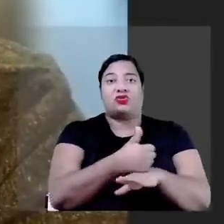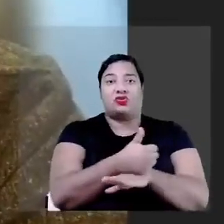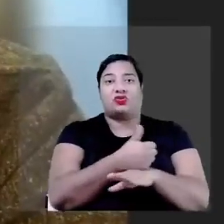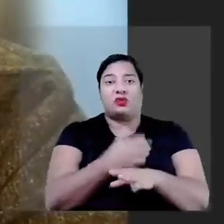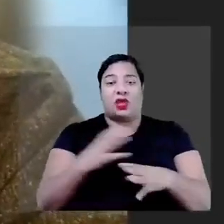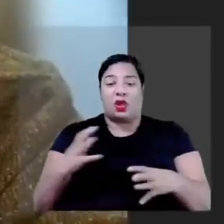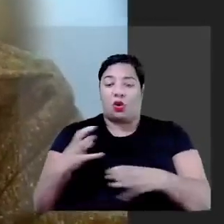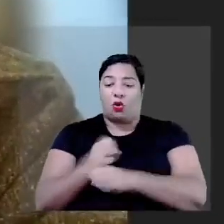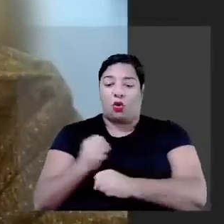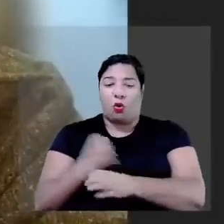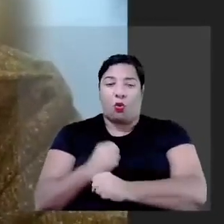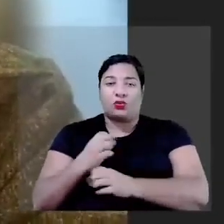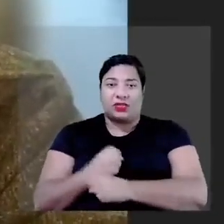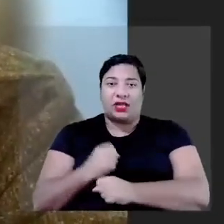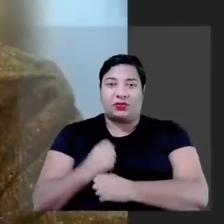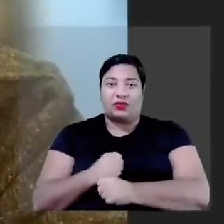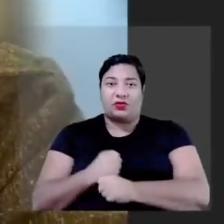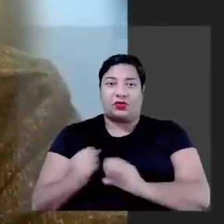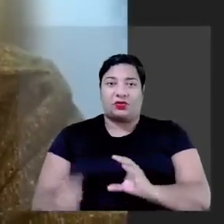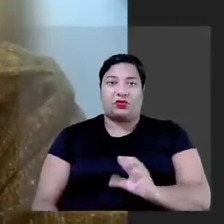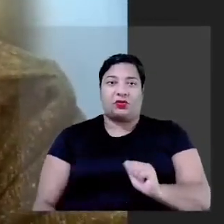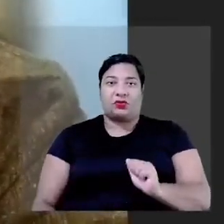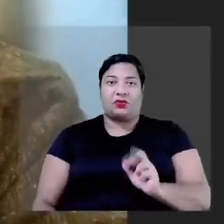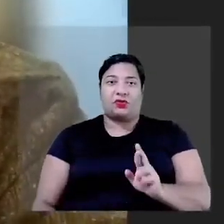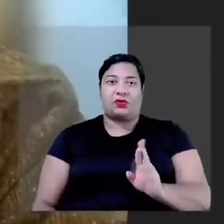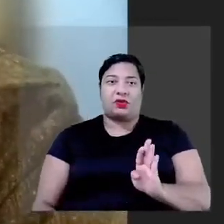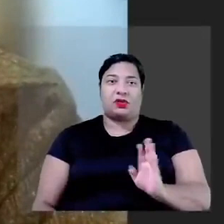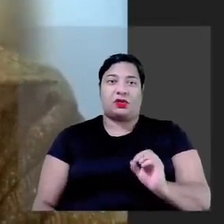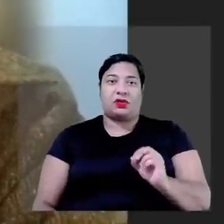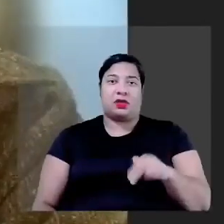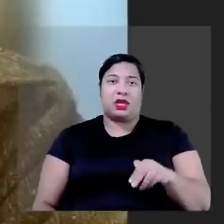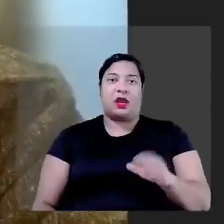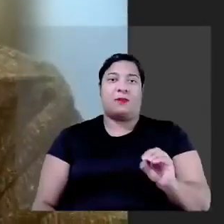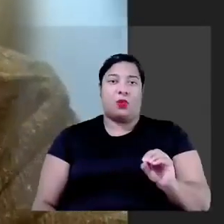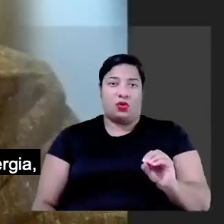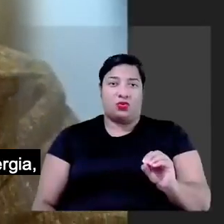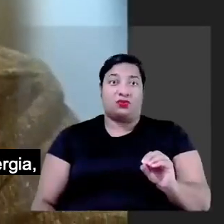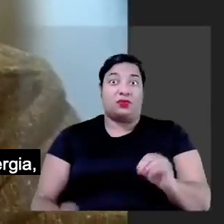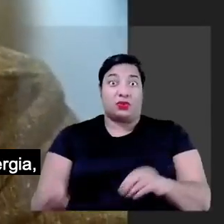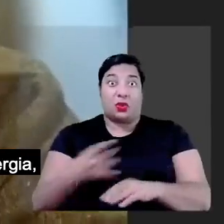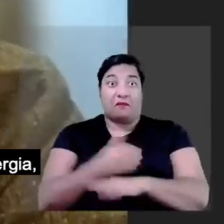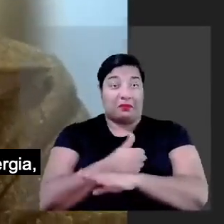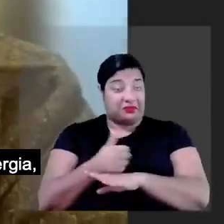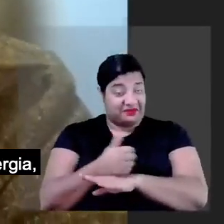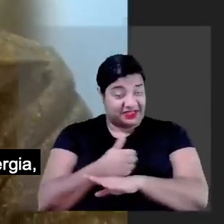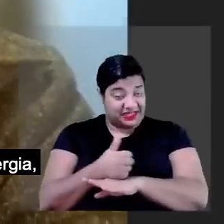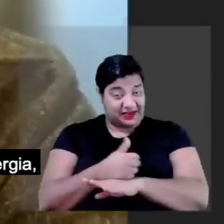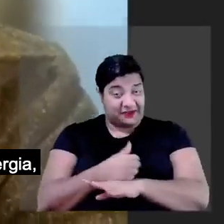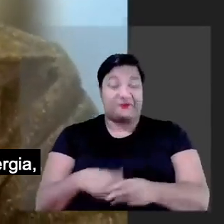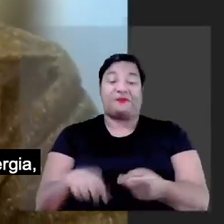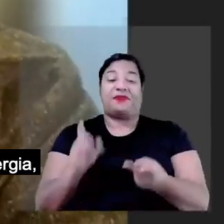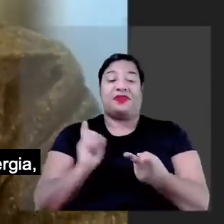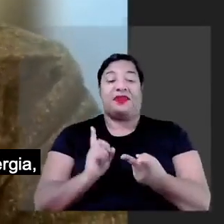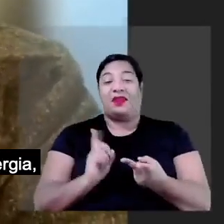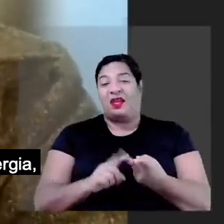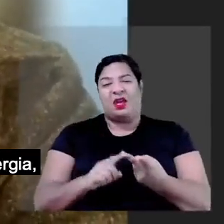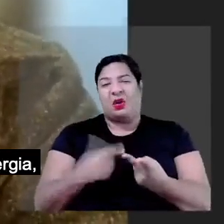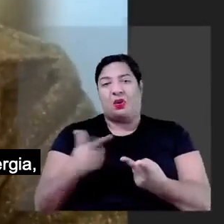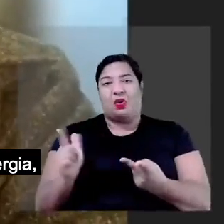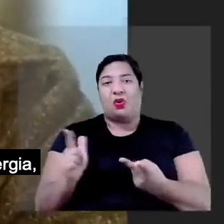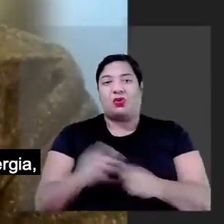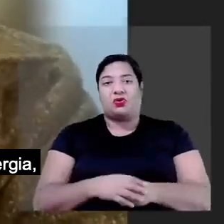Ele não vai só ficar contando dinheiros, vai contar carbonos também. Ou, por exemplo, pensar